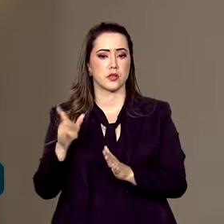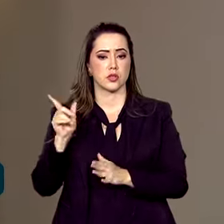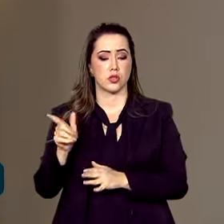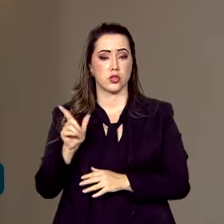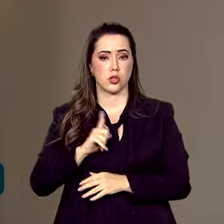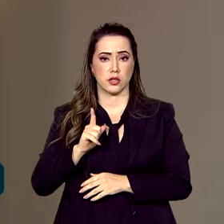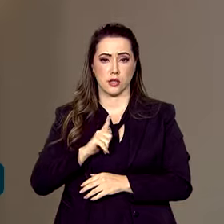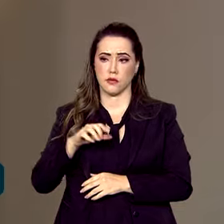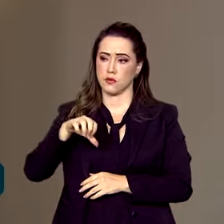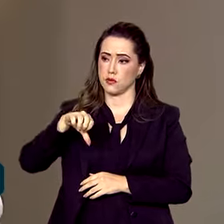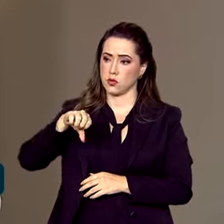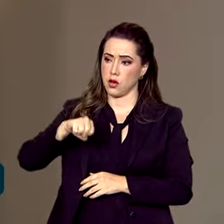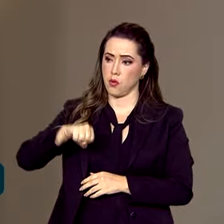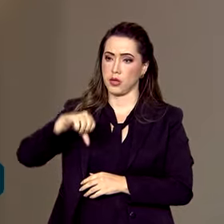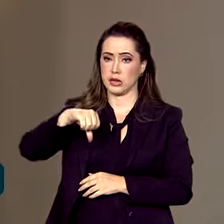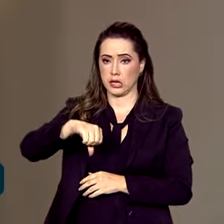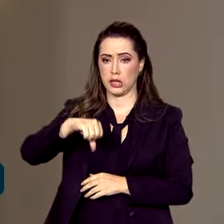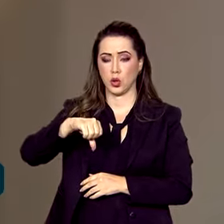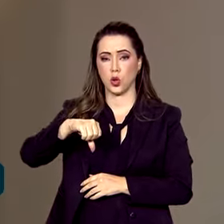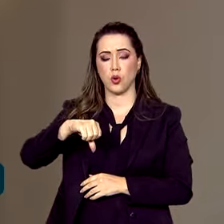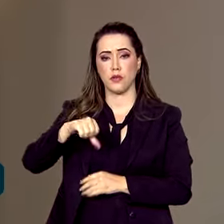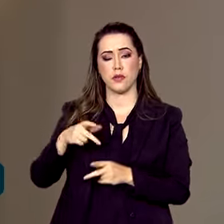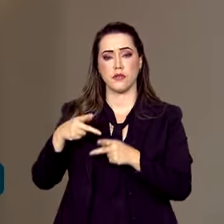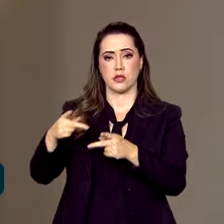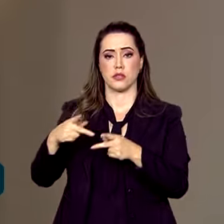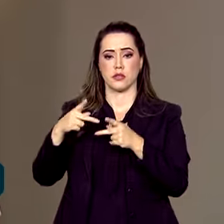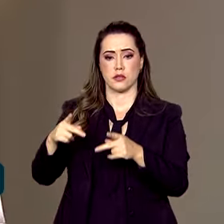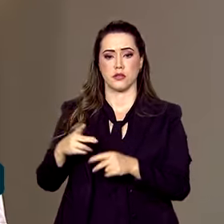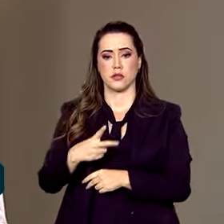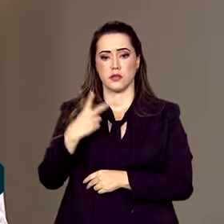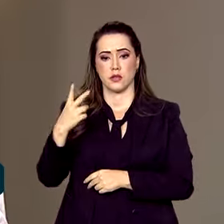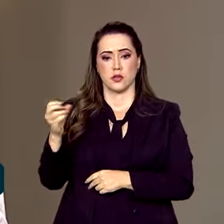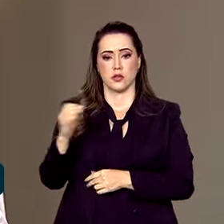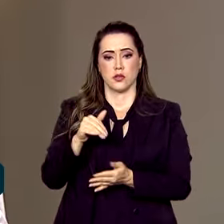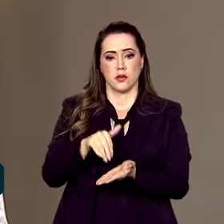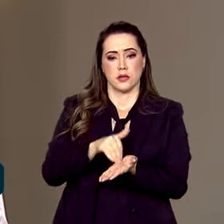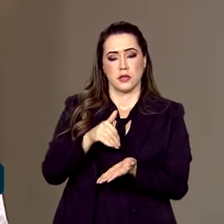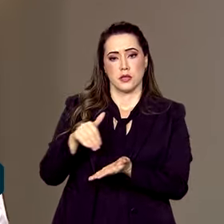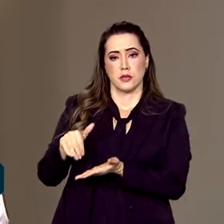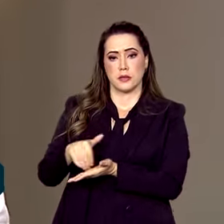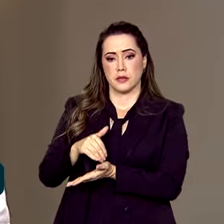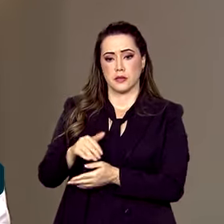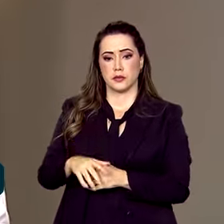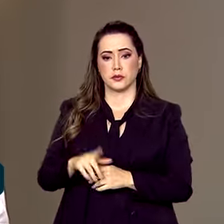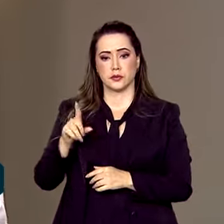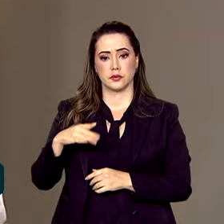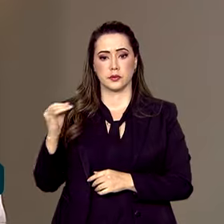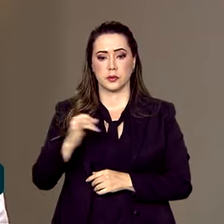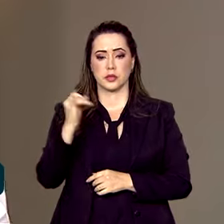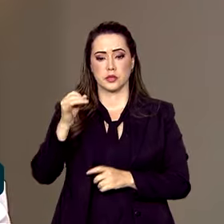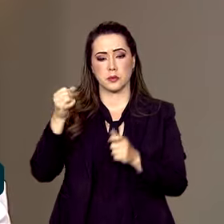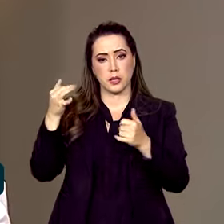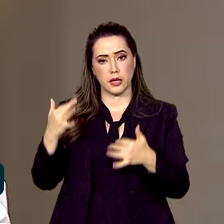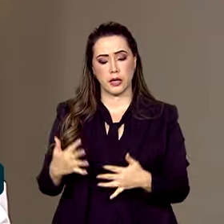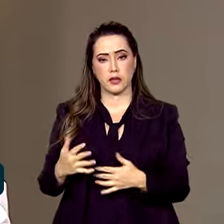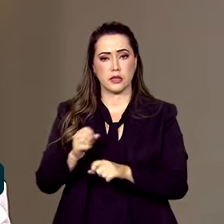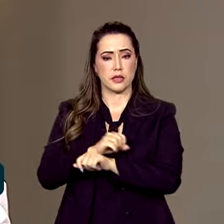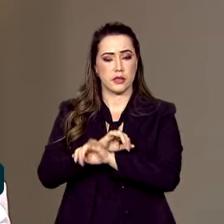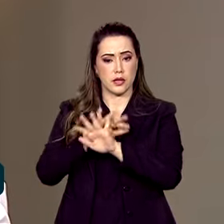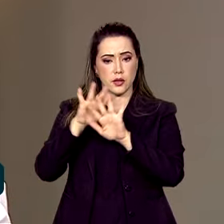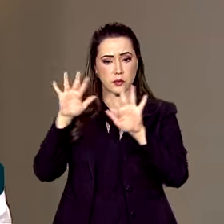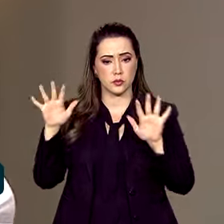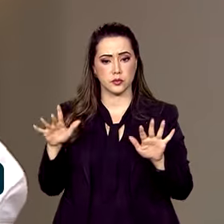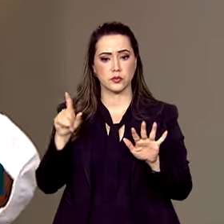tivemos 89 visitas, das quais fizemos dois novos cadastros. Muito importante que fique